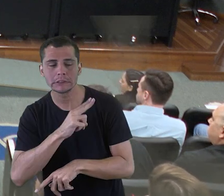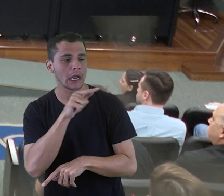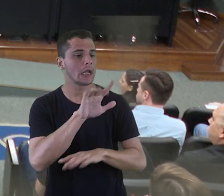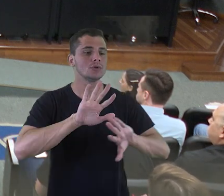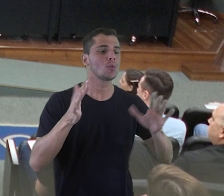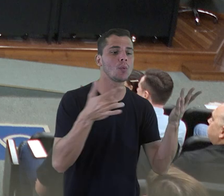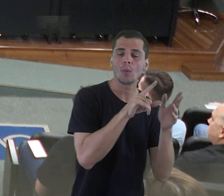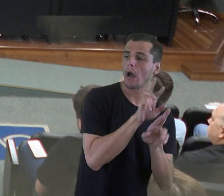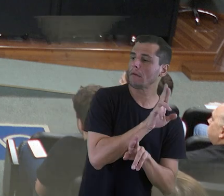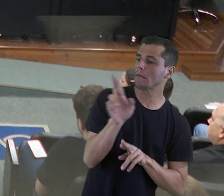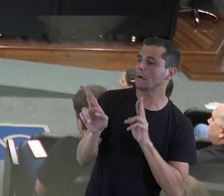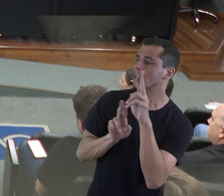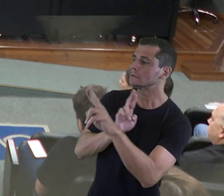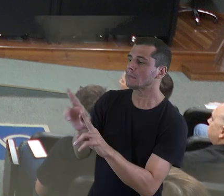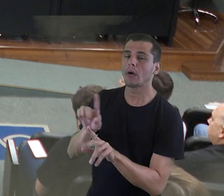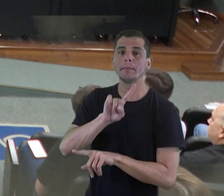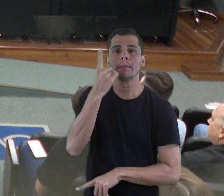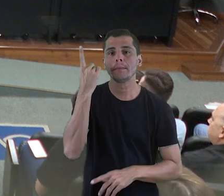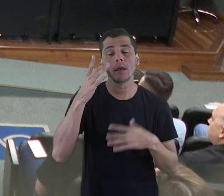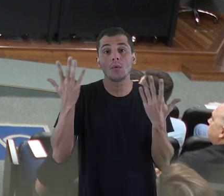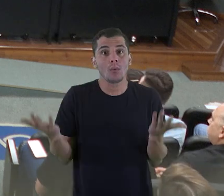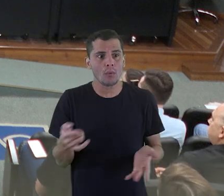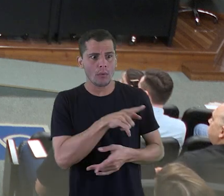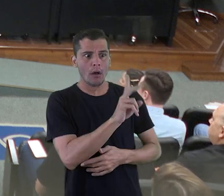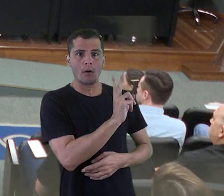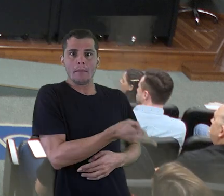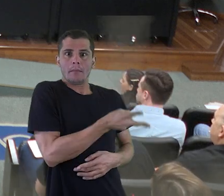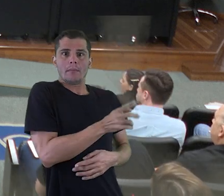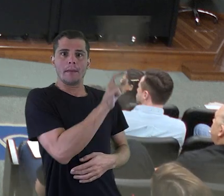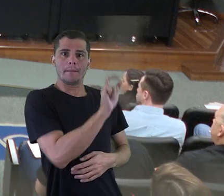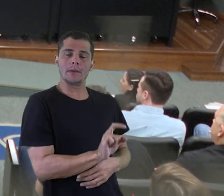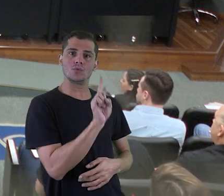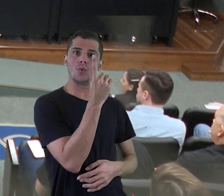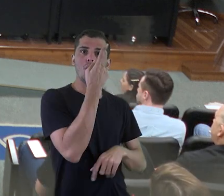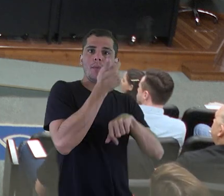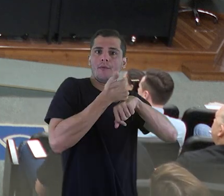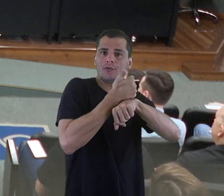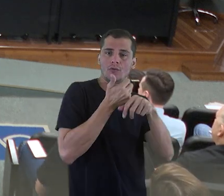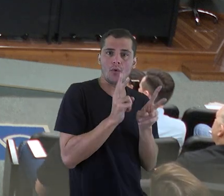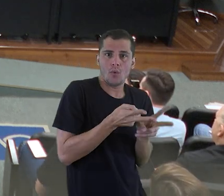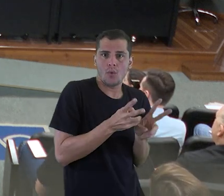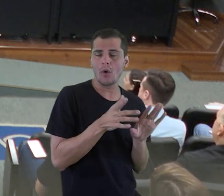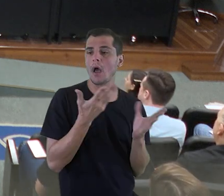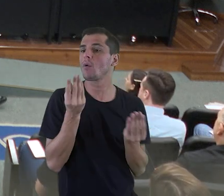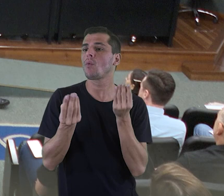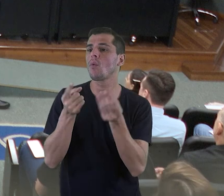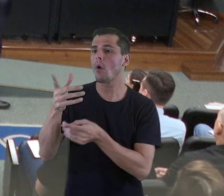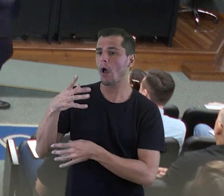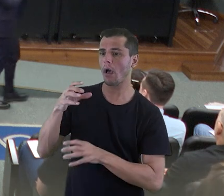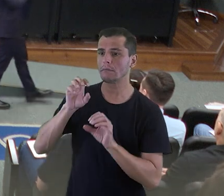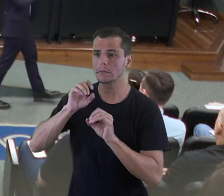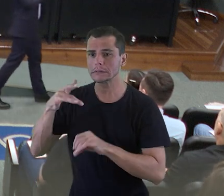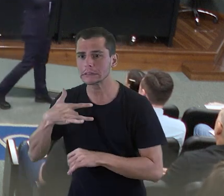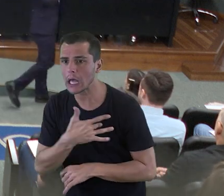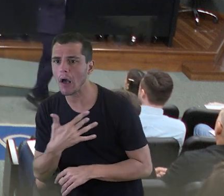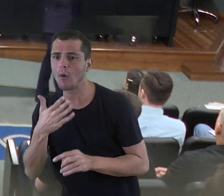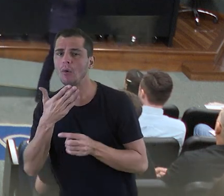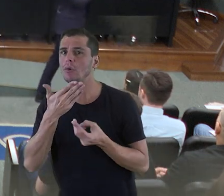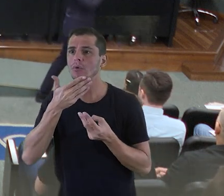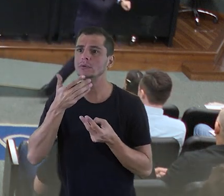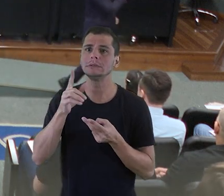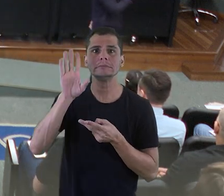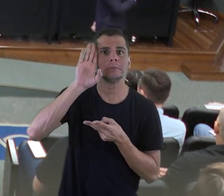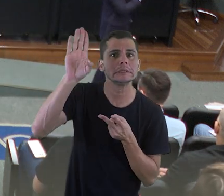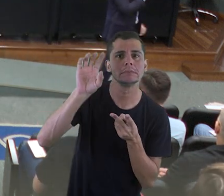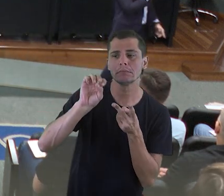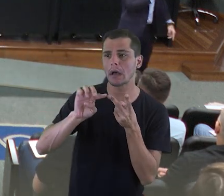educação? Quem consegue dizer? E vai dizer para secretário que a saúde é mais importante que a educação. O secretário de Educação vai chegar no gabinete do prefeito e dizer o que era